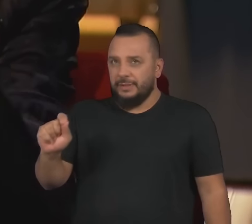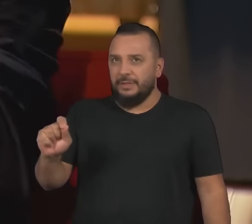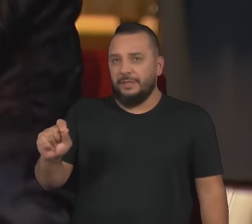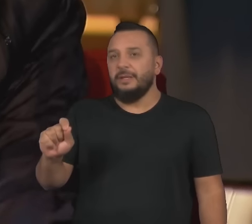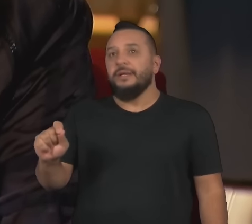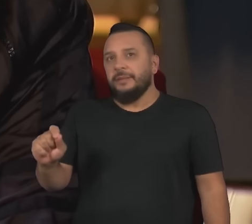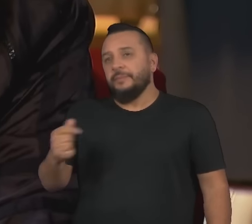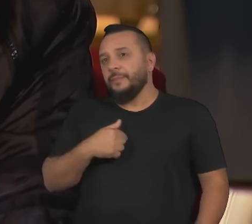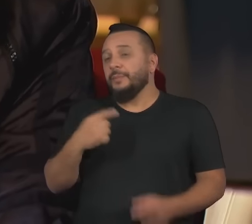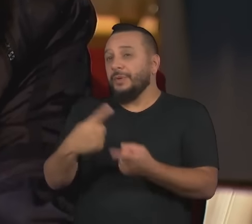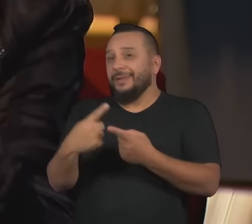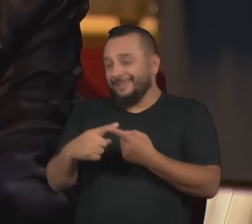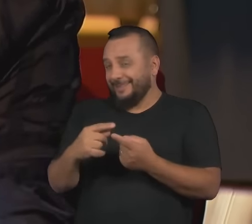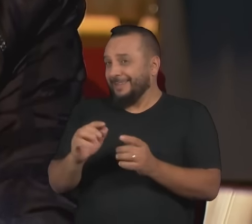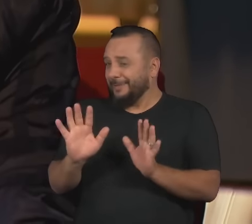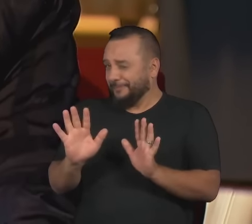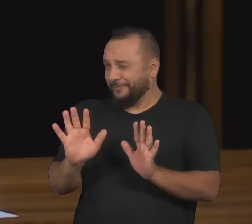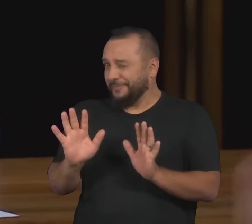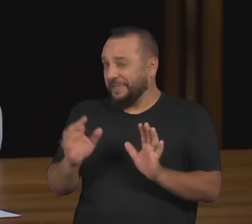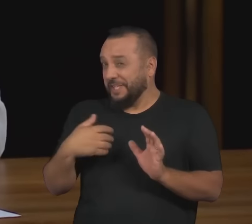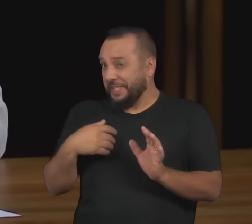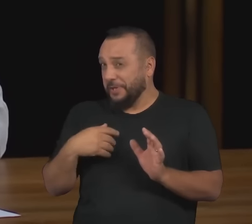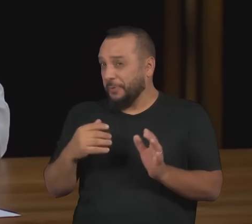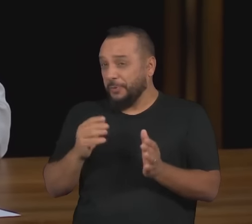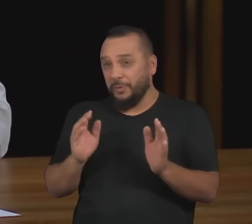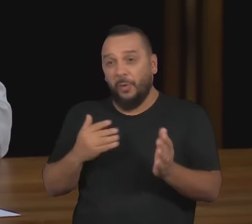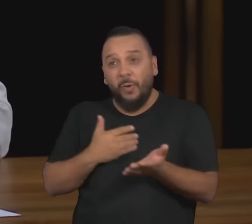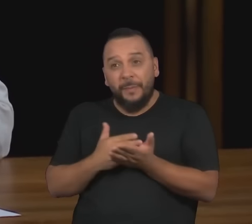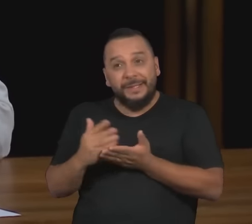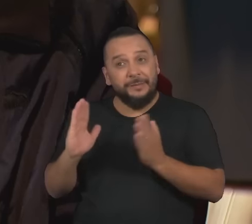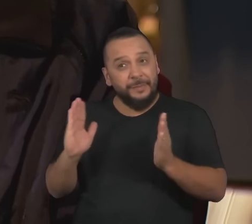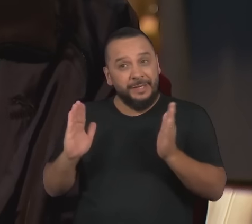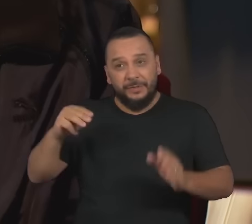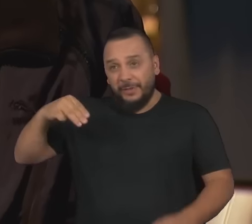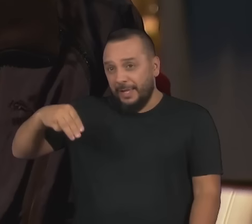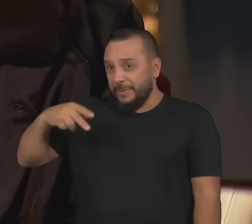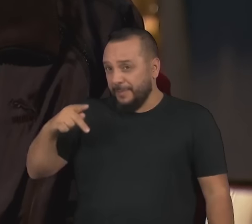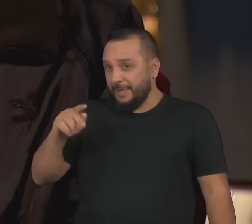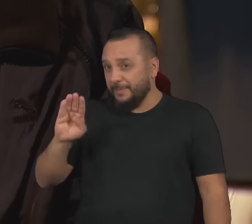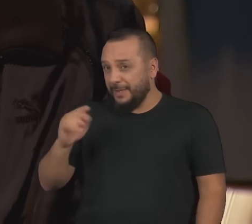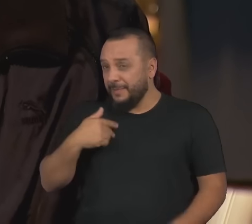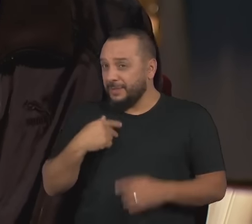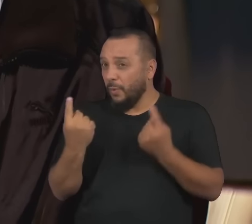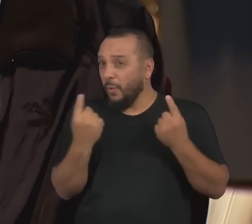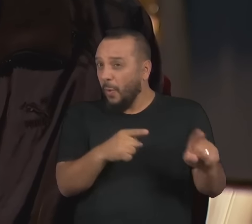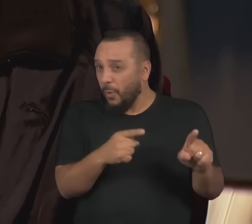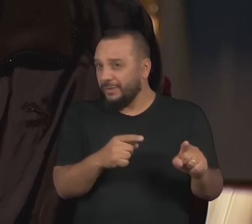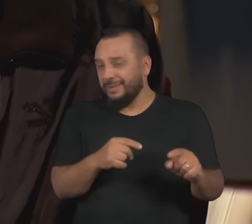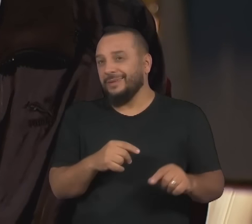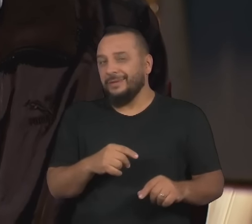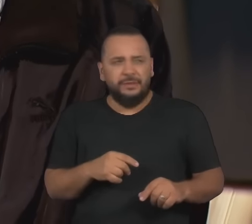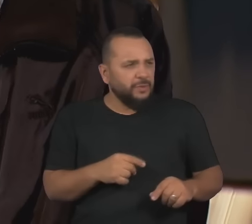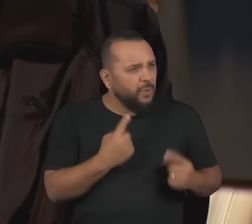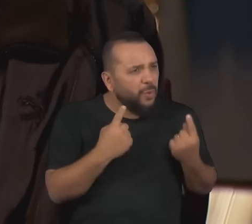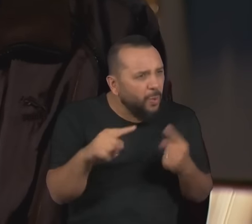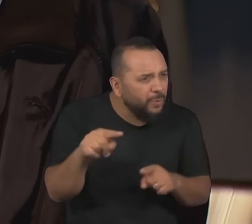voltar contra a MPB. É uma coisa louca isso, contra a MPB. Por quê? Aquele estado de coisas da